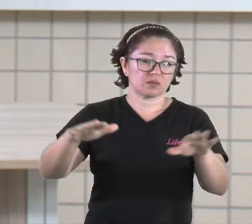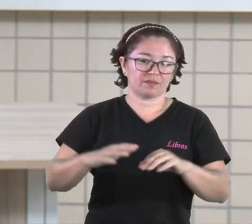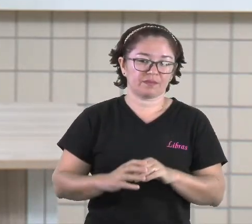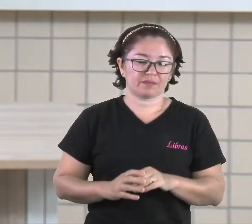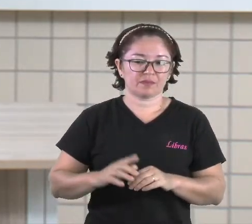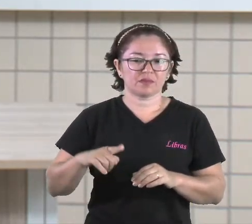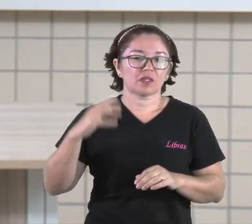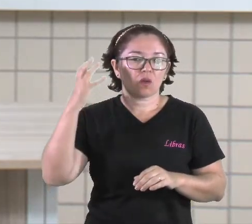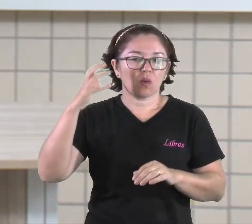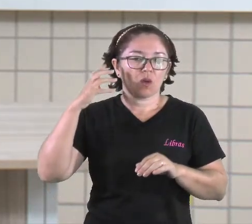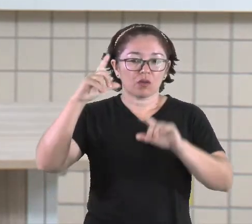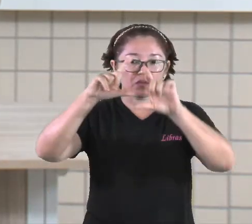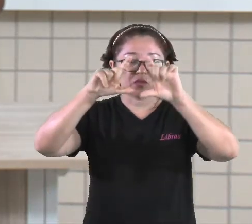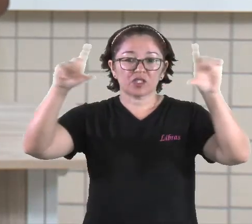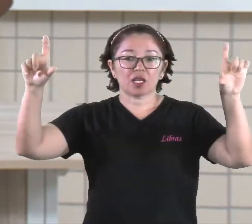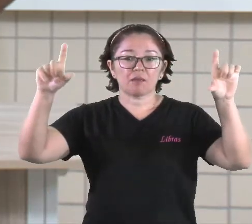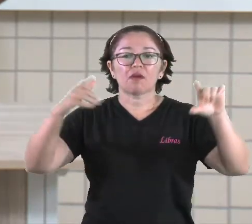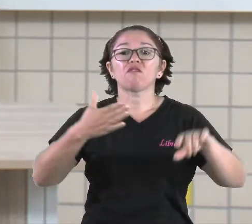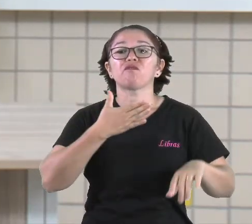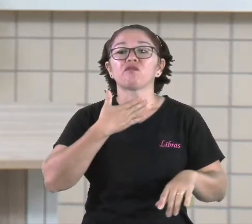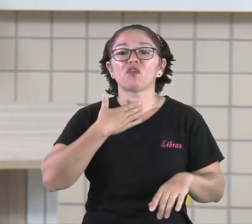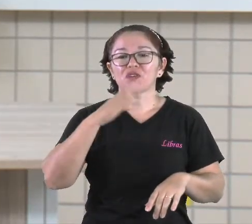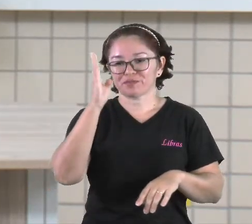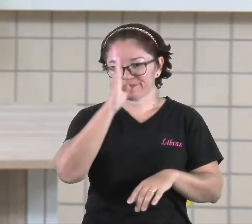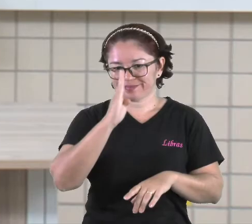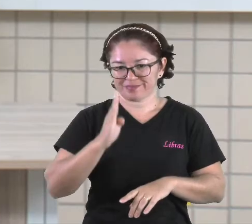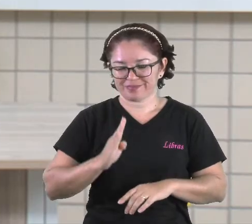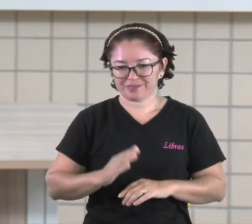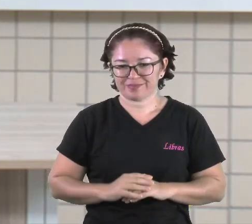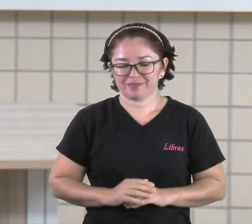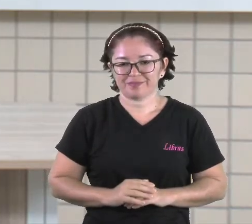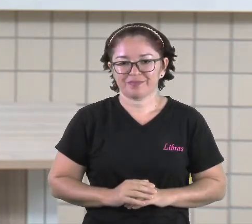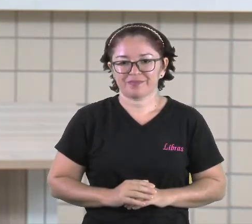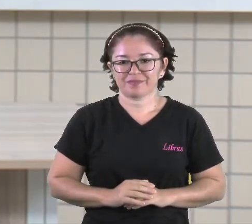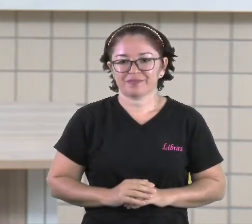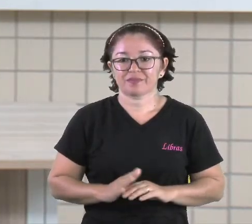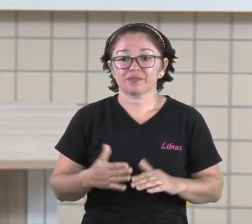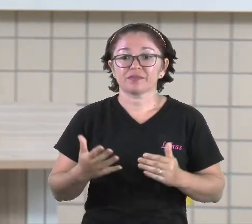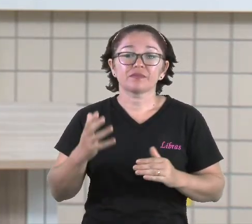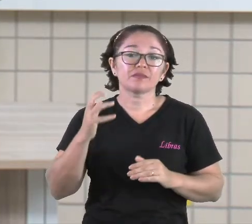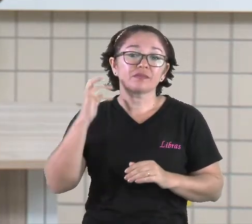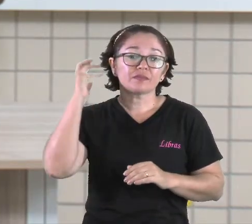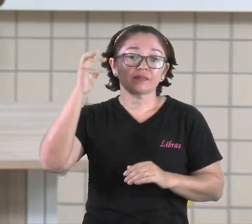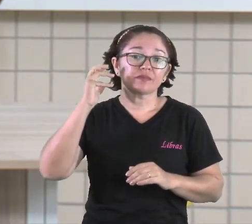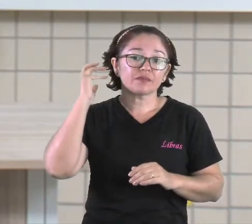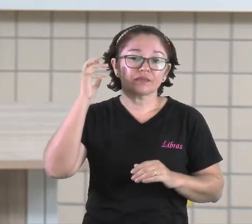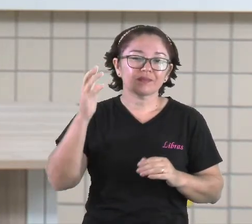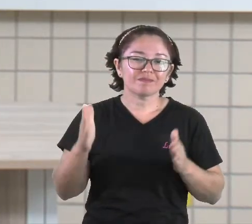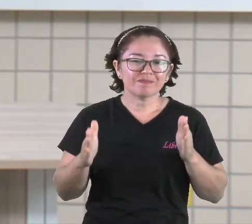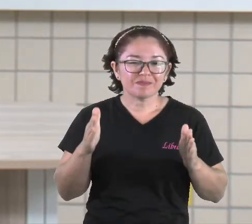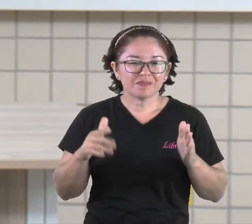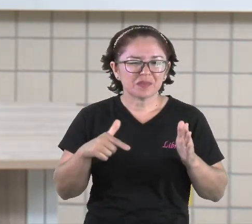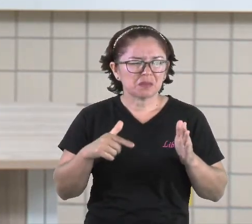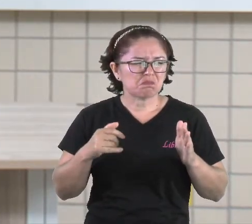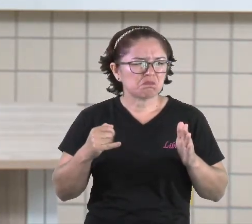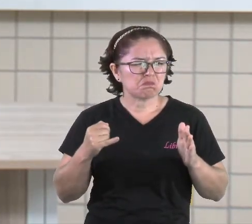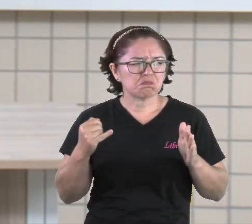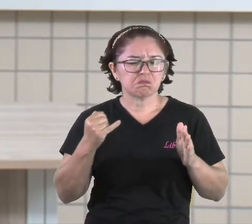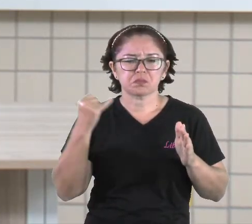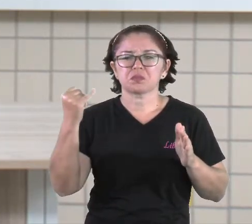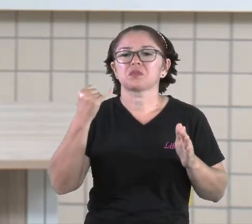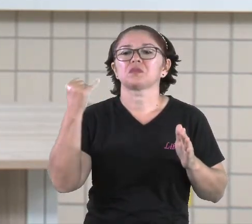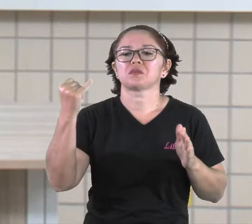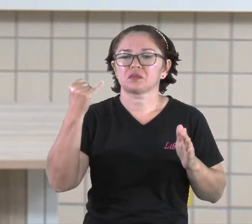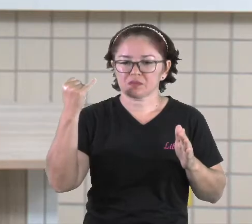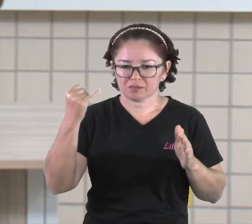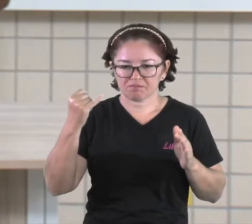também a Voz do Brasil. A era do rádio. O rádio, ele passa a ter um papel